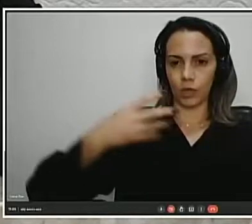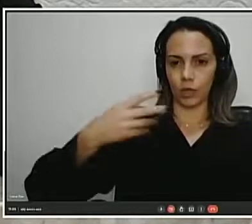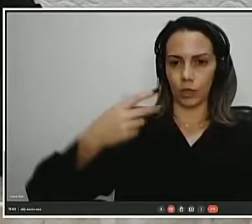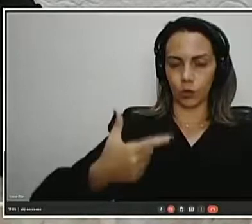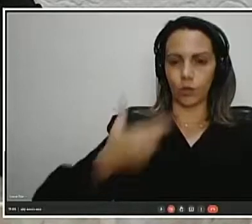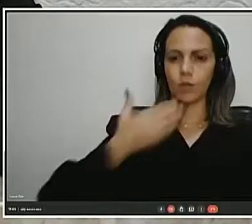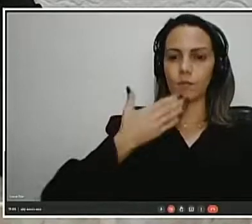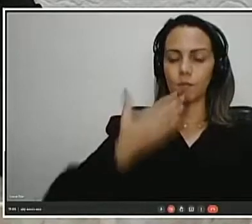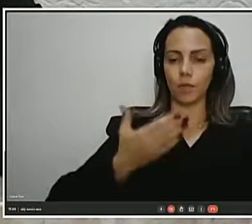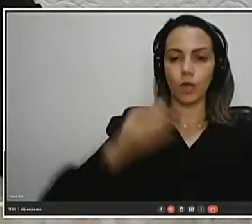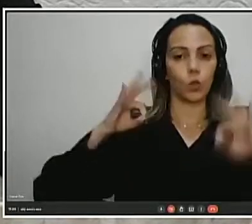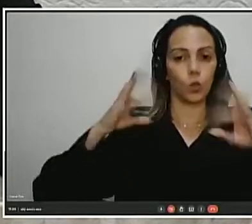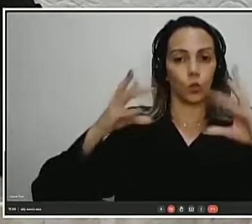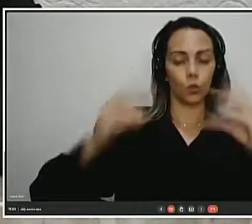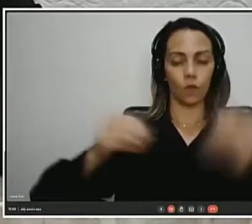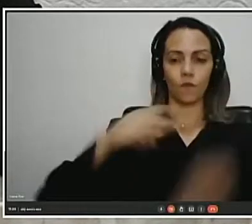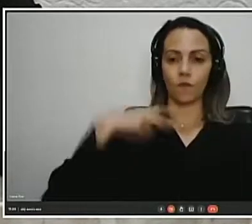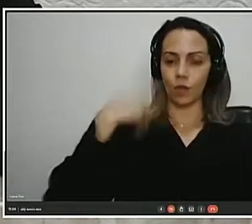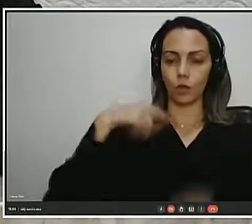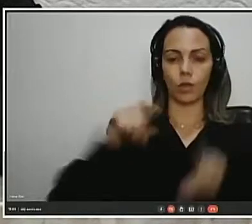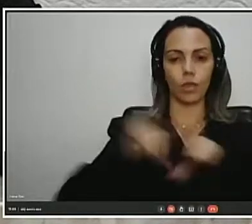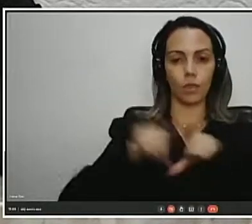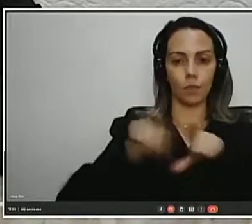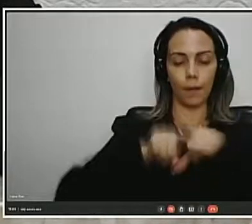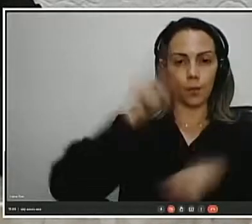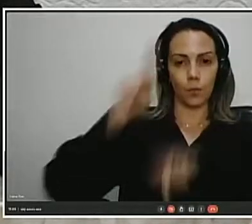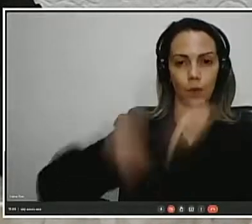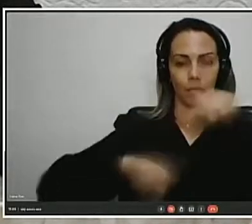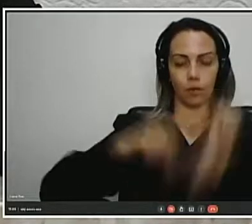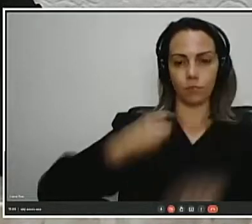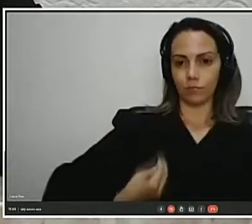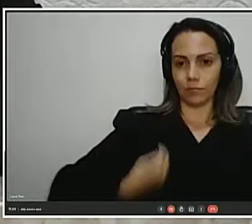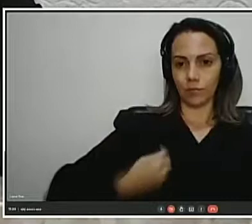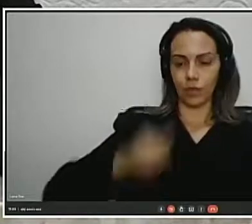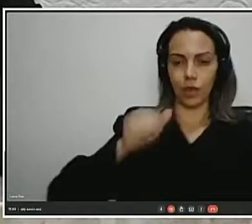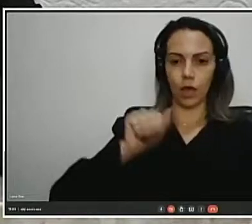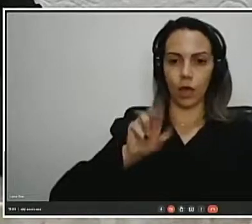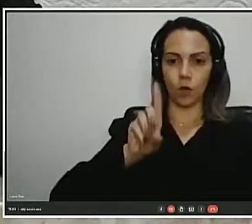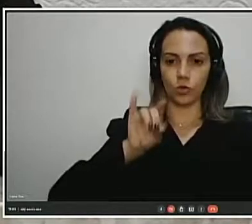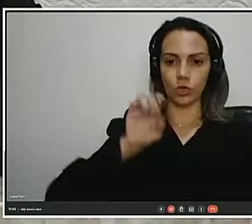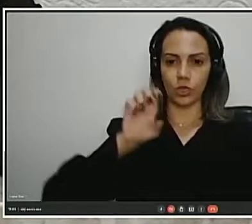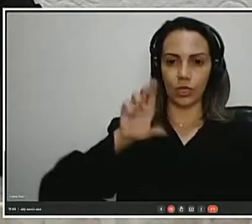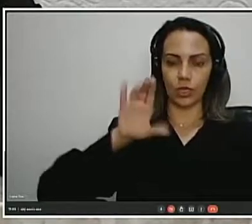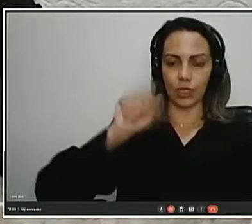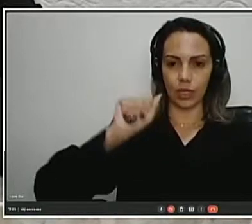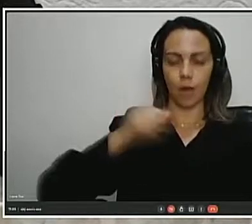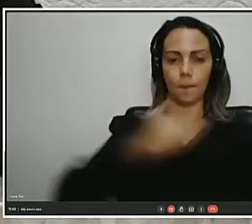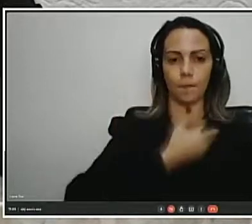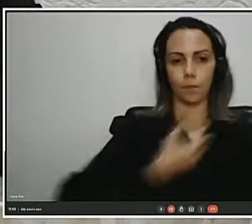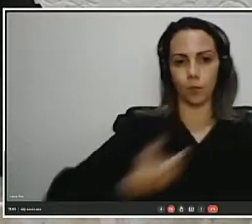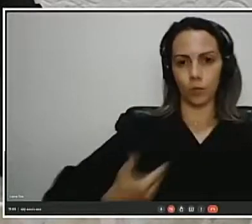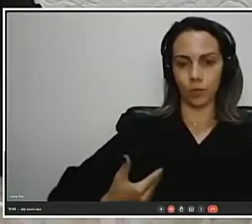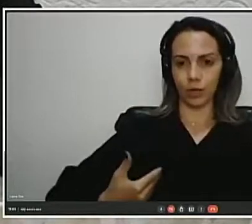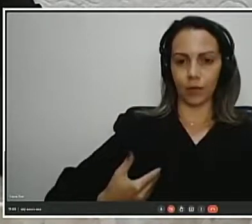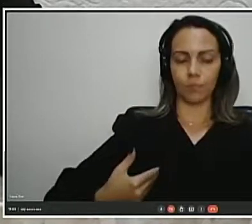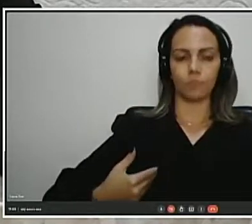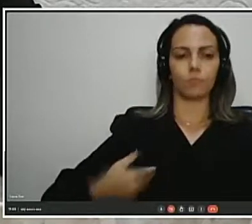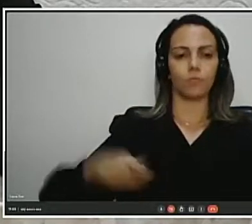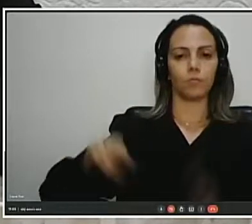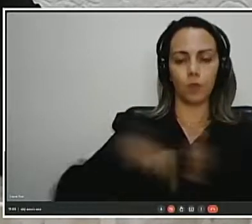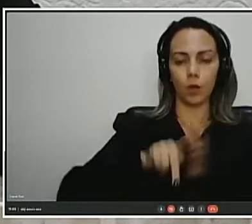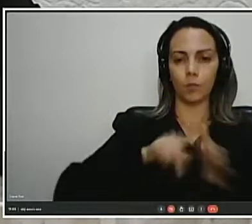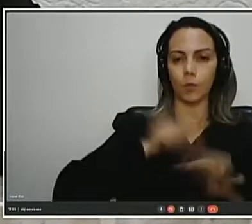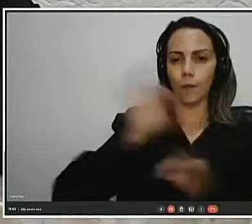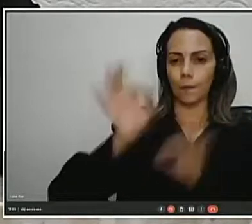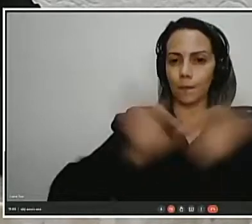e toda a população para participar da audiência pública da revisão do Plano Diretor de União da Vitória no